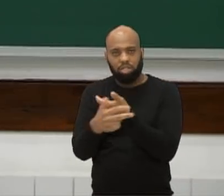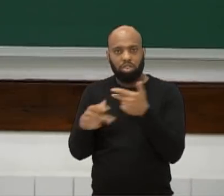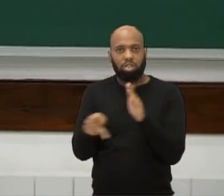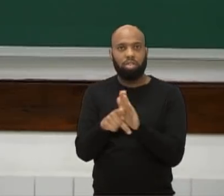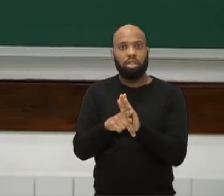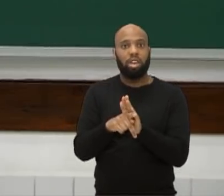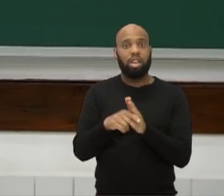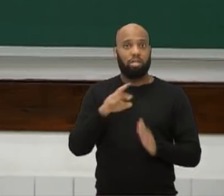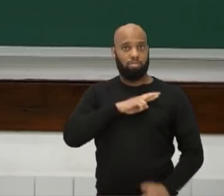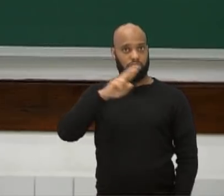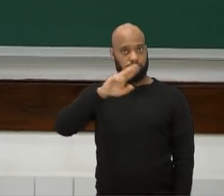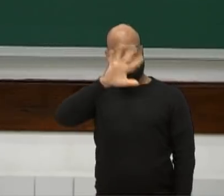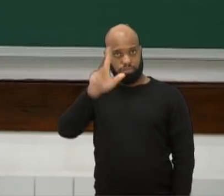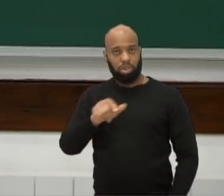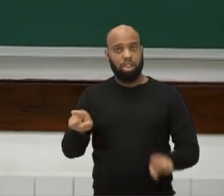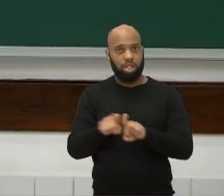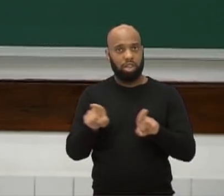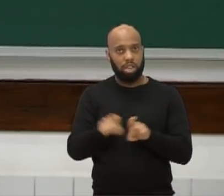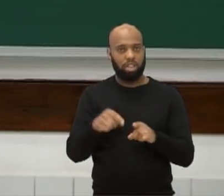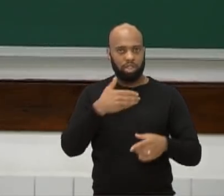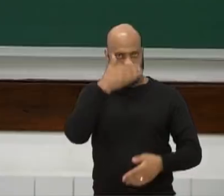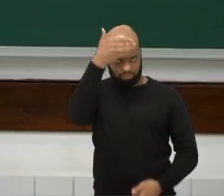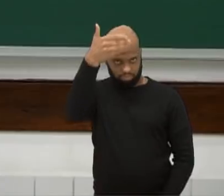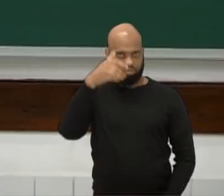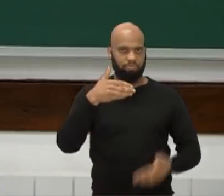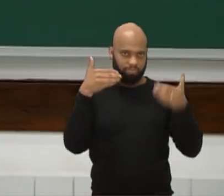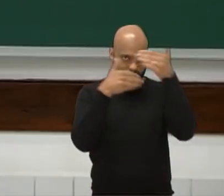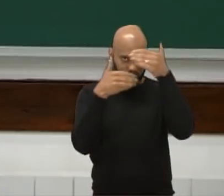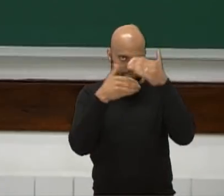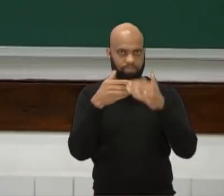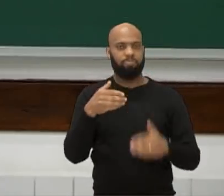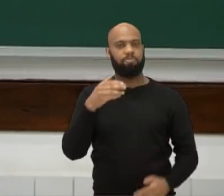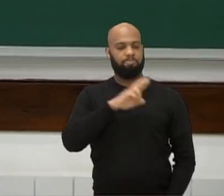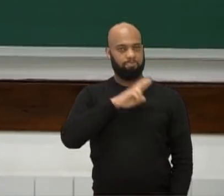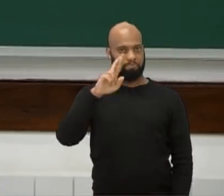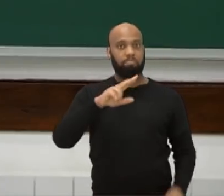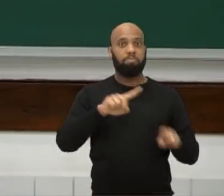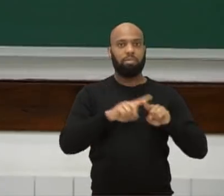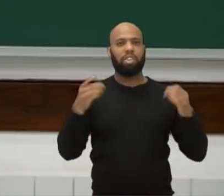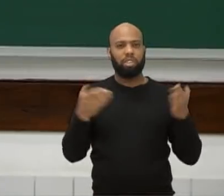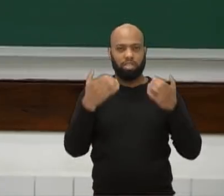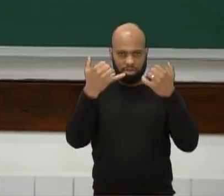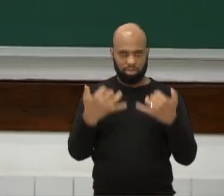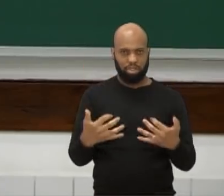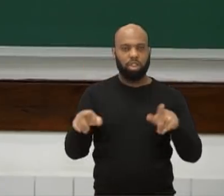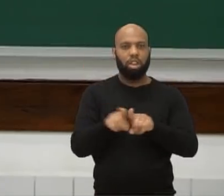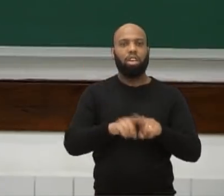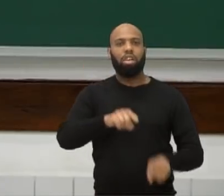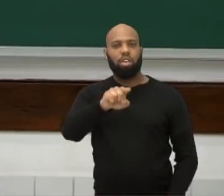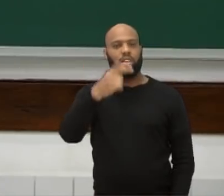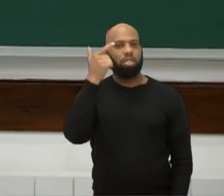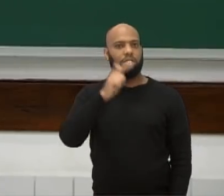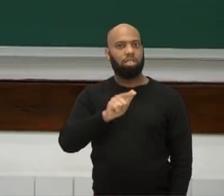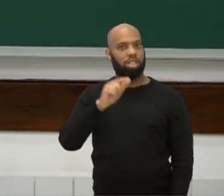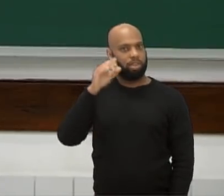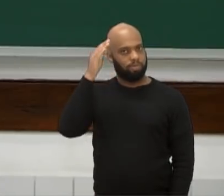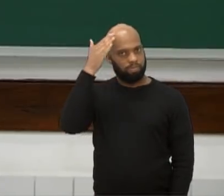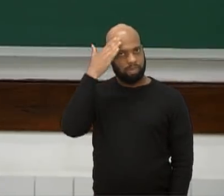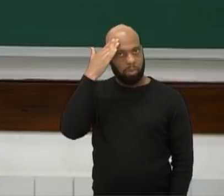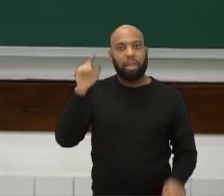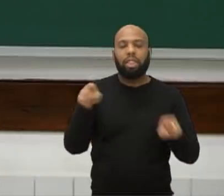religiões africanas e do islamismo, ok? Por exemplo, só aqui para você ter um